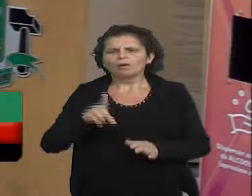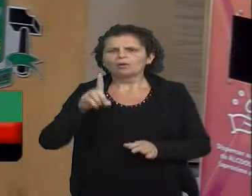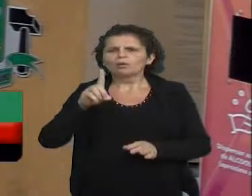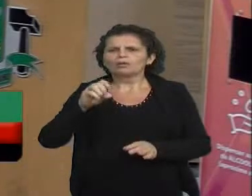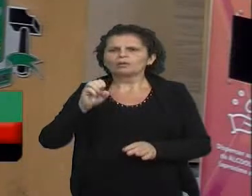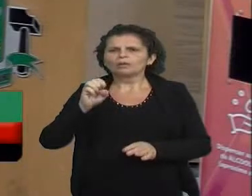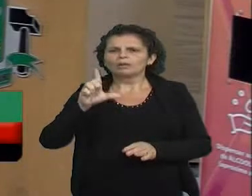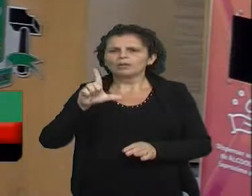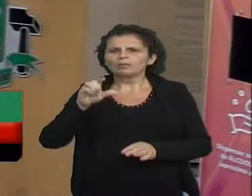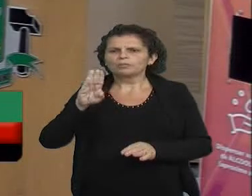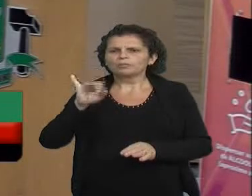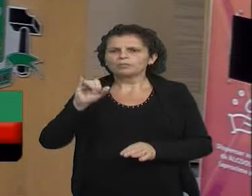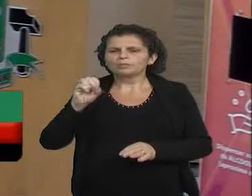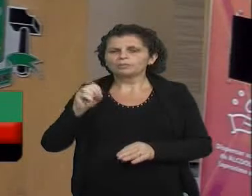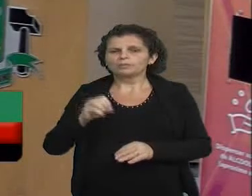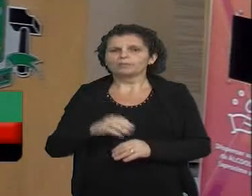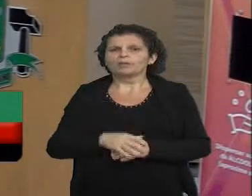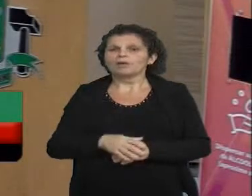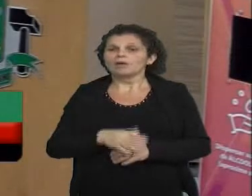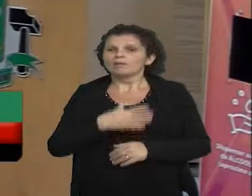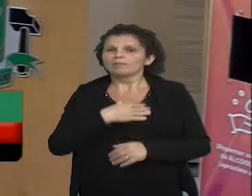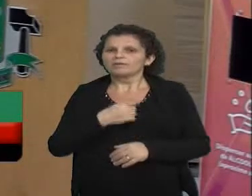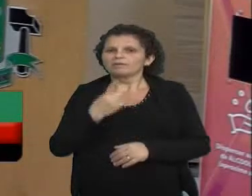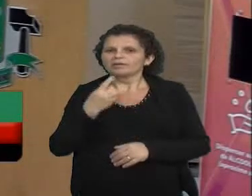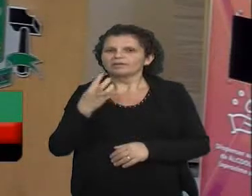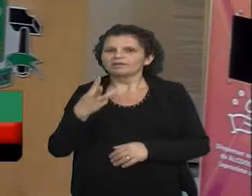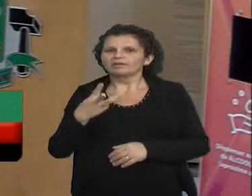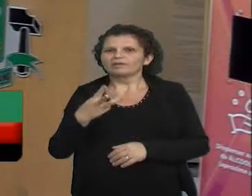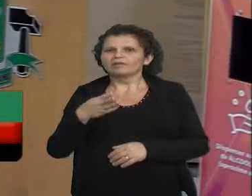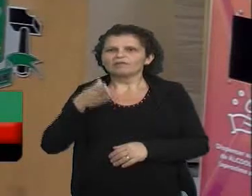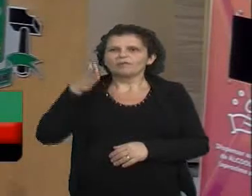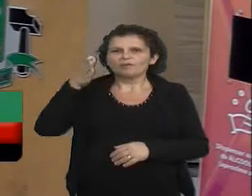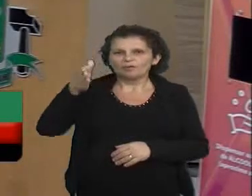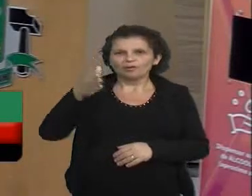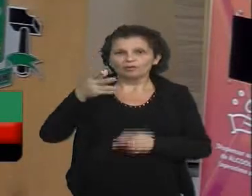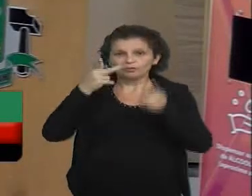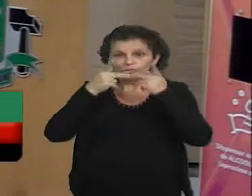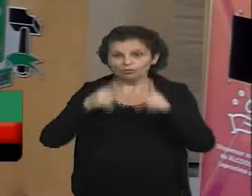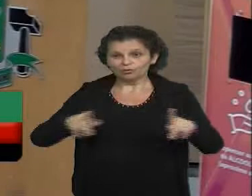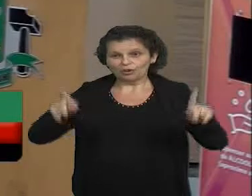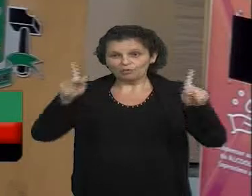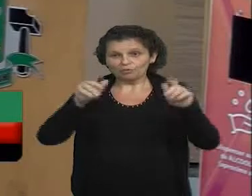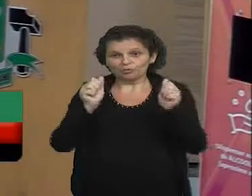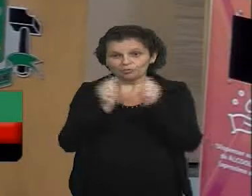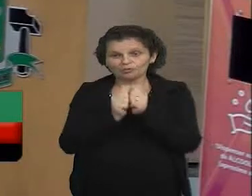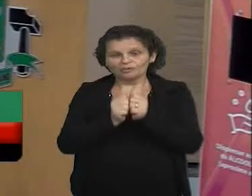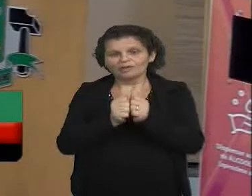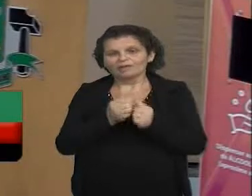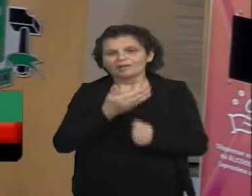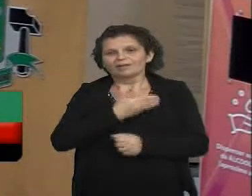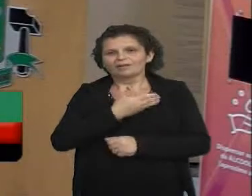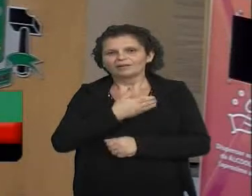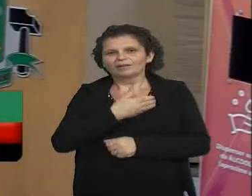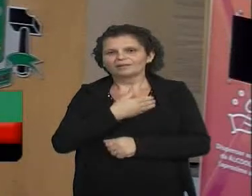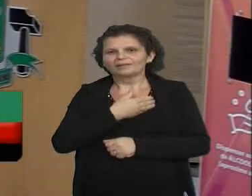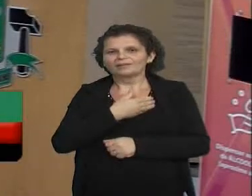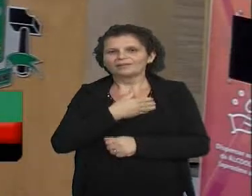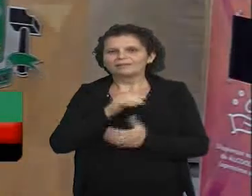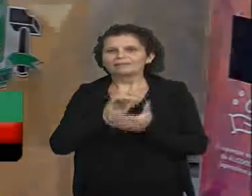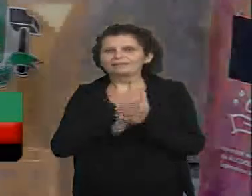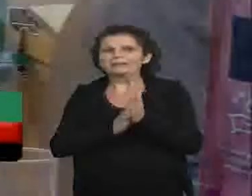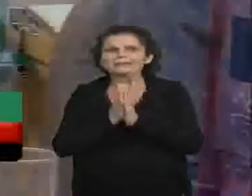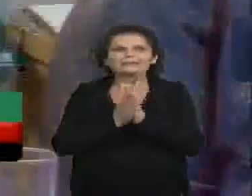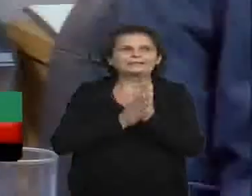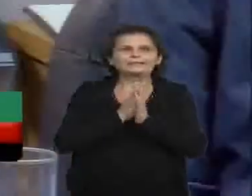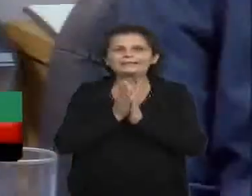sábado, minha filha, Zé, 13 anos, foi no shopping pela primeira vez, né, com as amigas. E eu e minha esposa ficamos